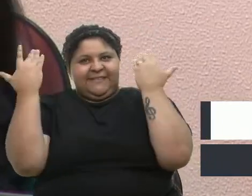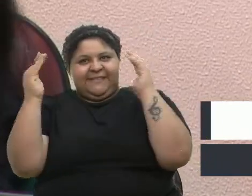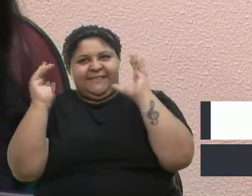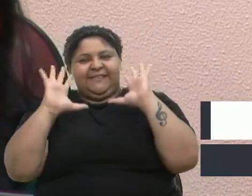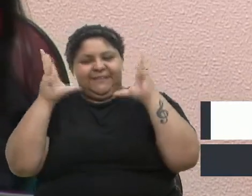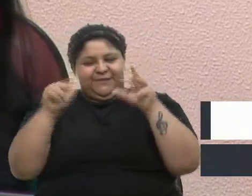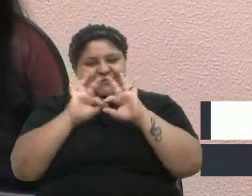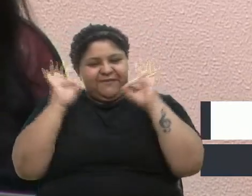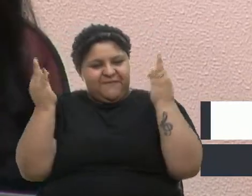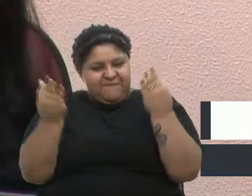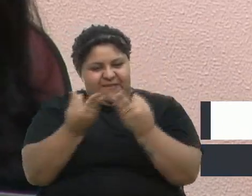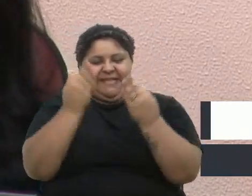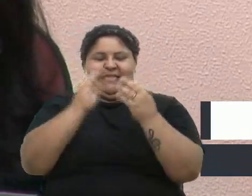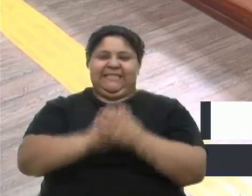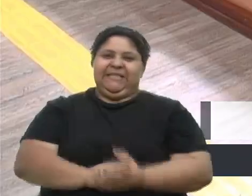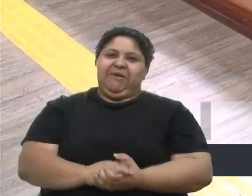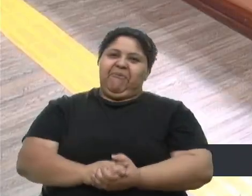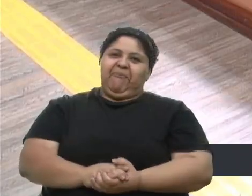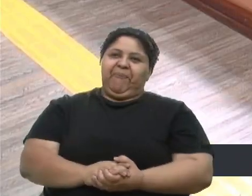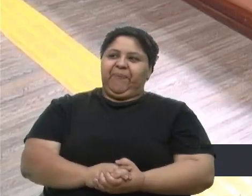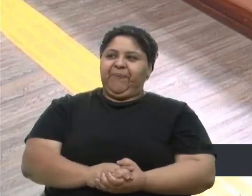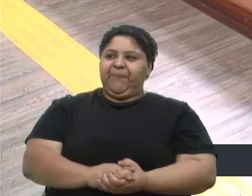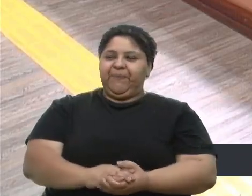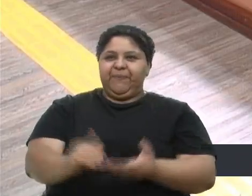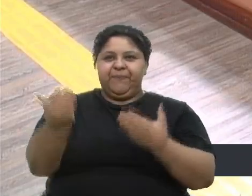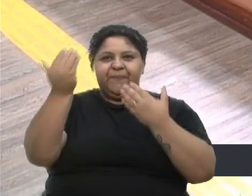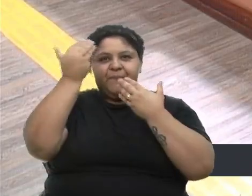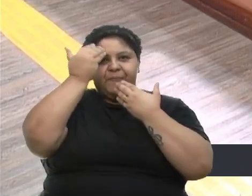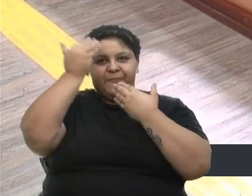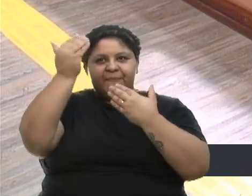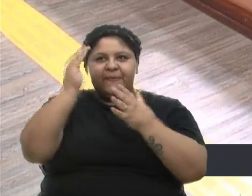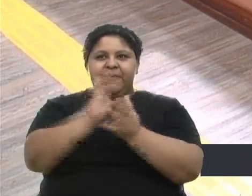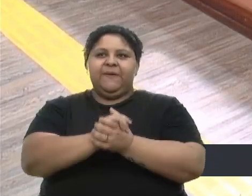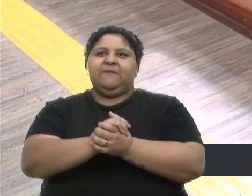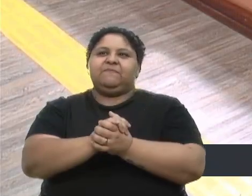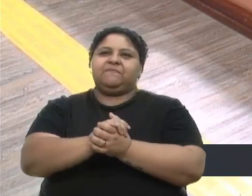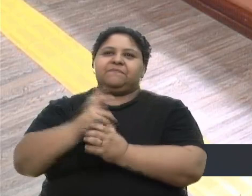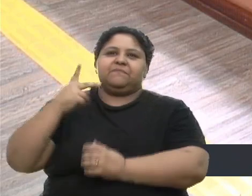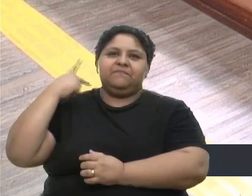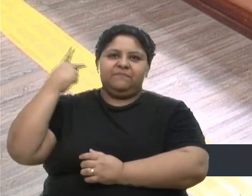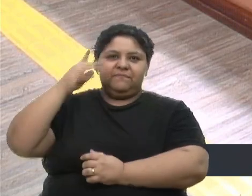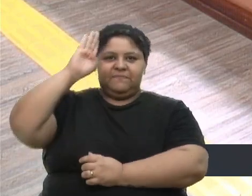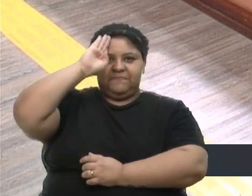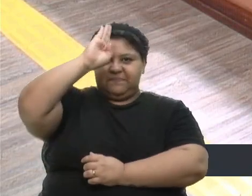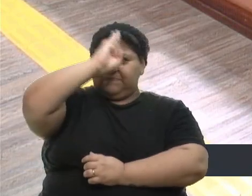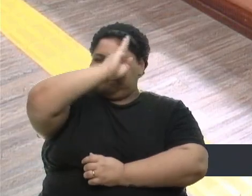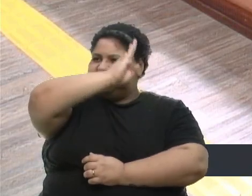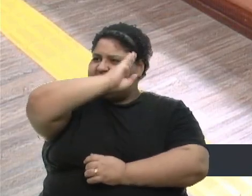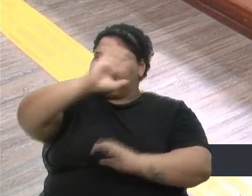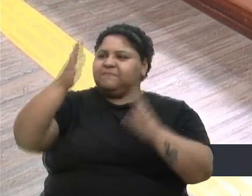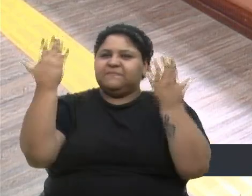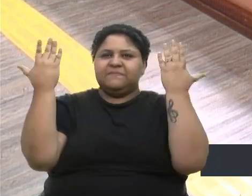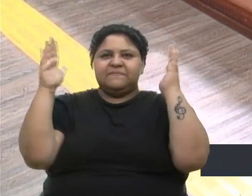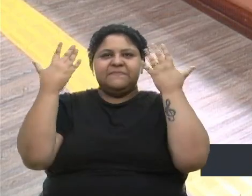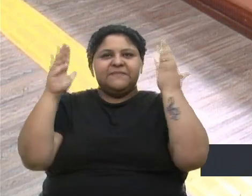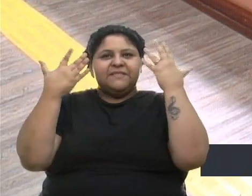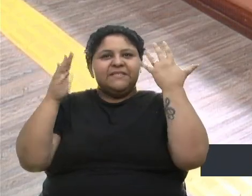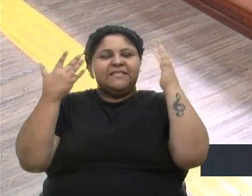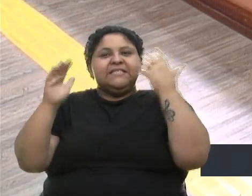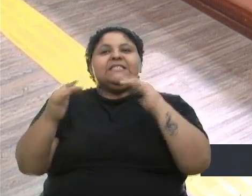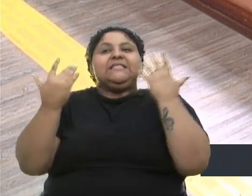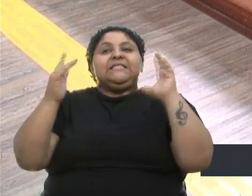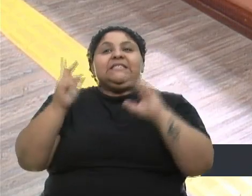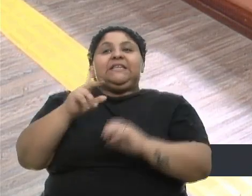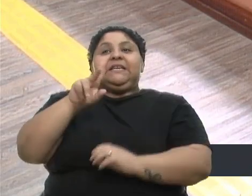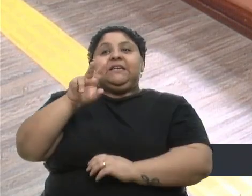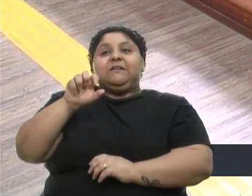família Imperador. Obrigado, senhor presidente. Obrigado, vereador Bressan, e parabéns à Vera, e que